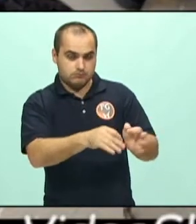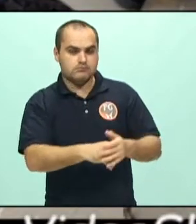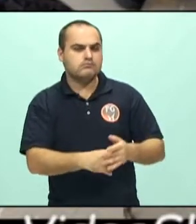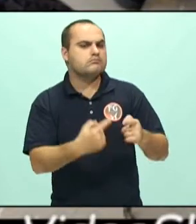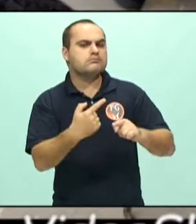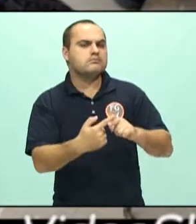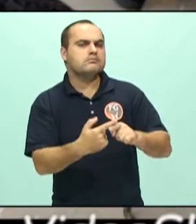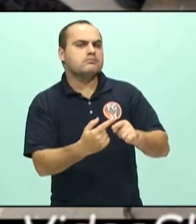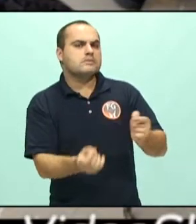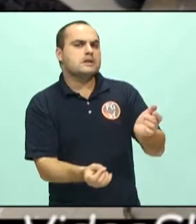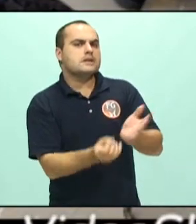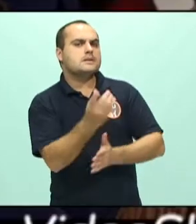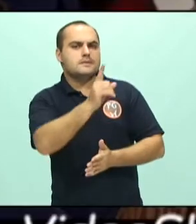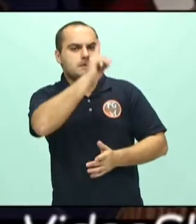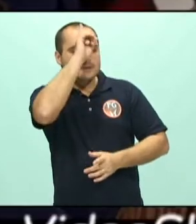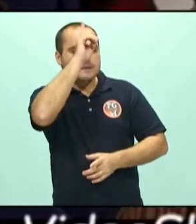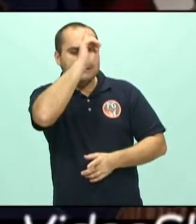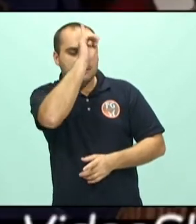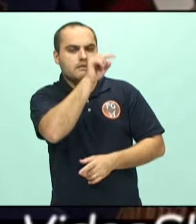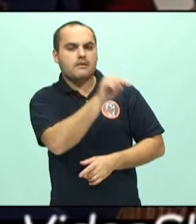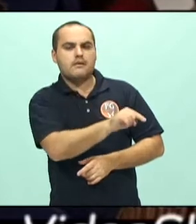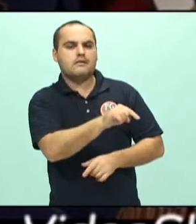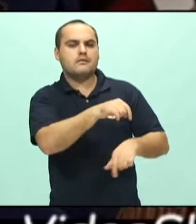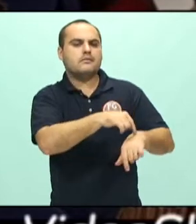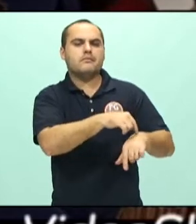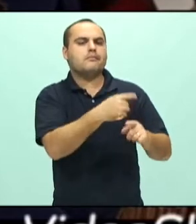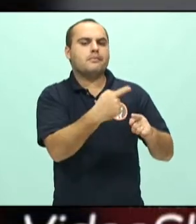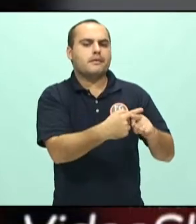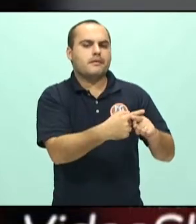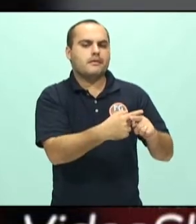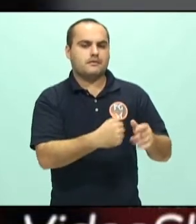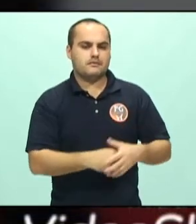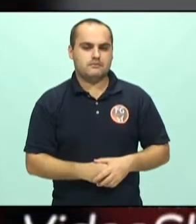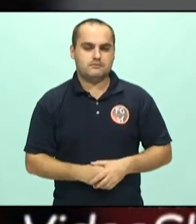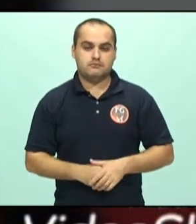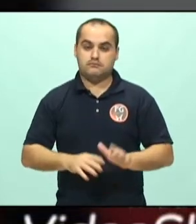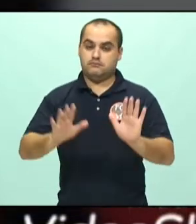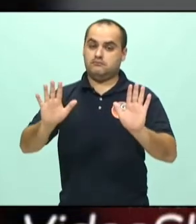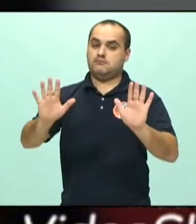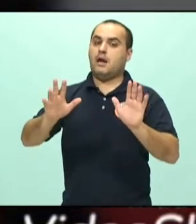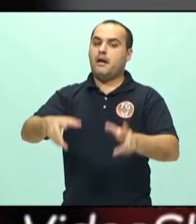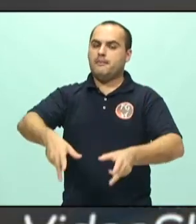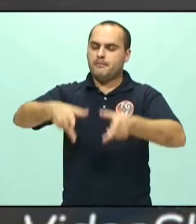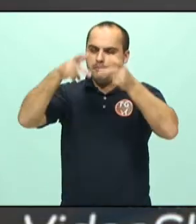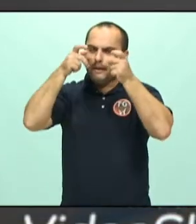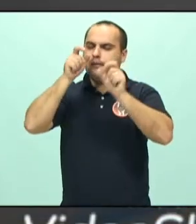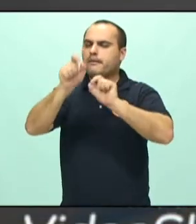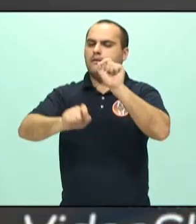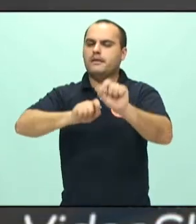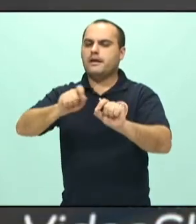ideia de trazer as artistas? Porque a gente percebe que assim, é preciso